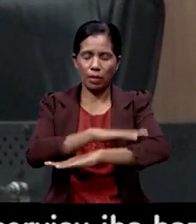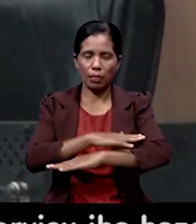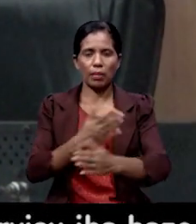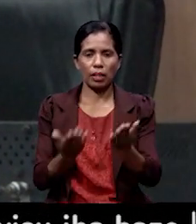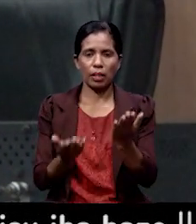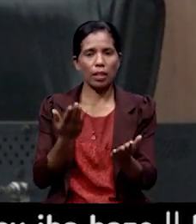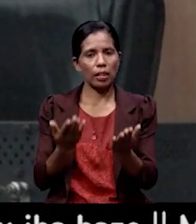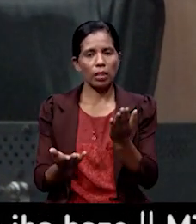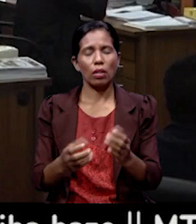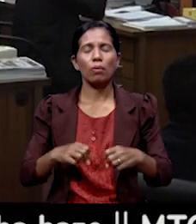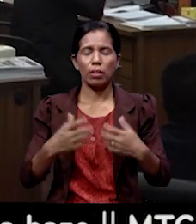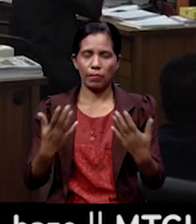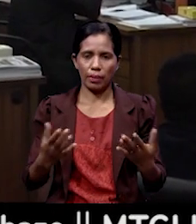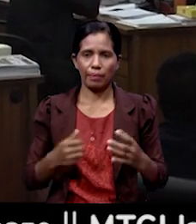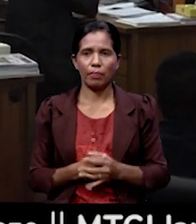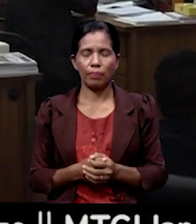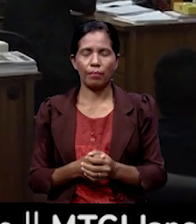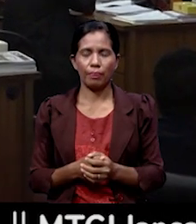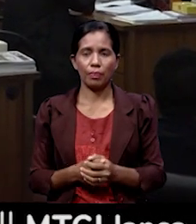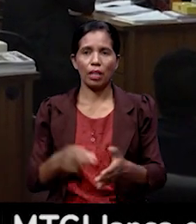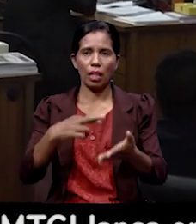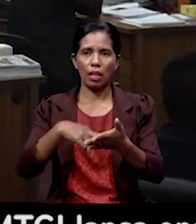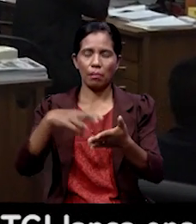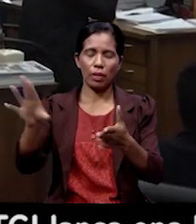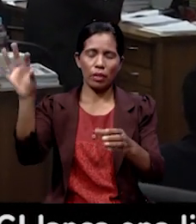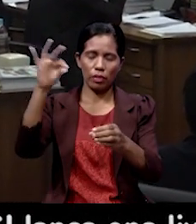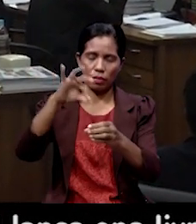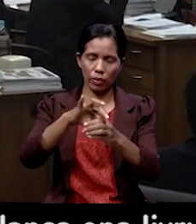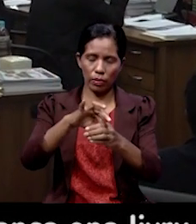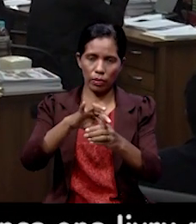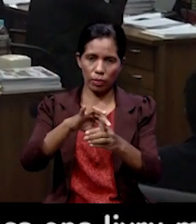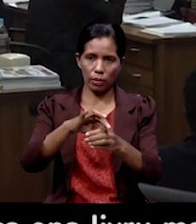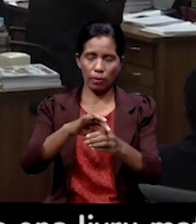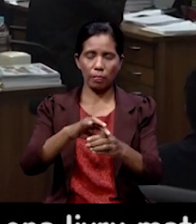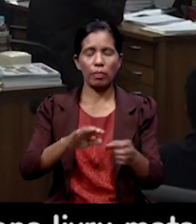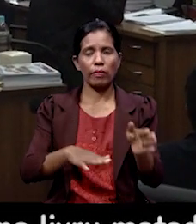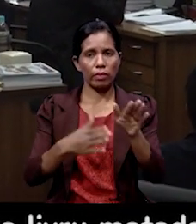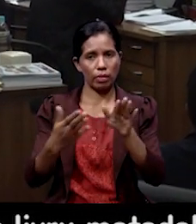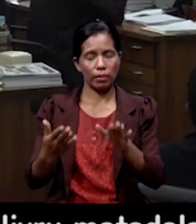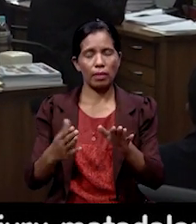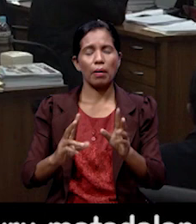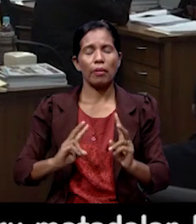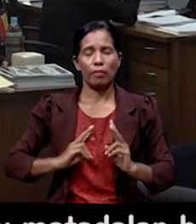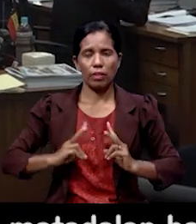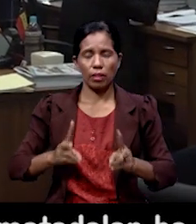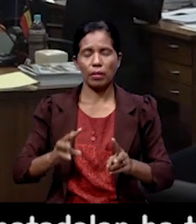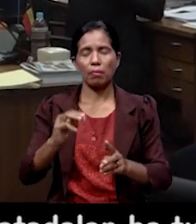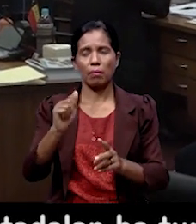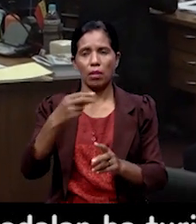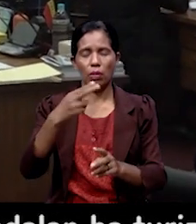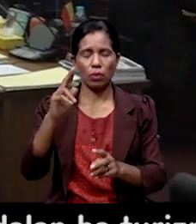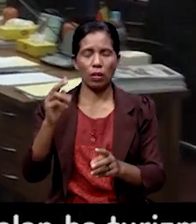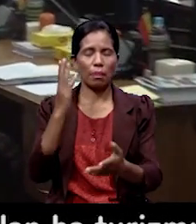e a possibilidade calai. Rafoi em aprova voto pesar ba saudoso mahuno Parlamento Nacional mos suspende atividade Parlamento